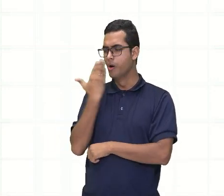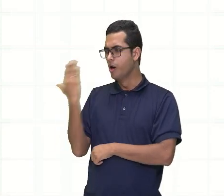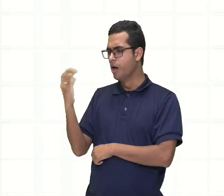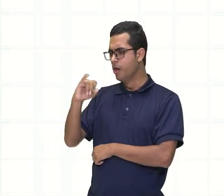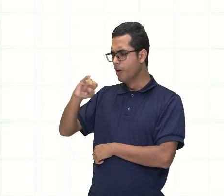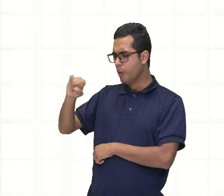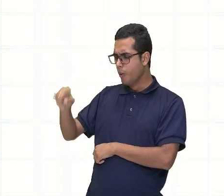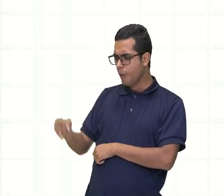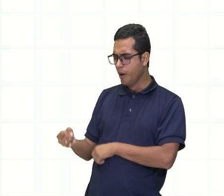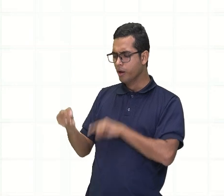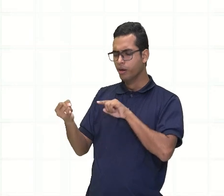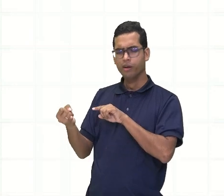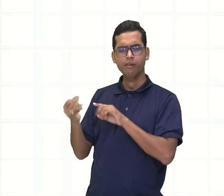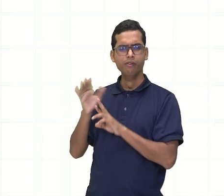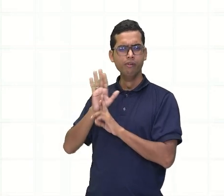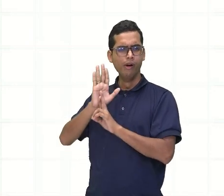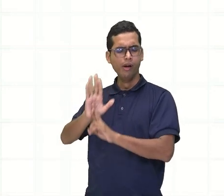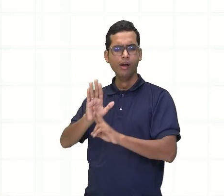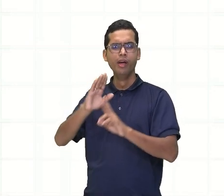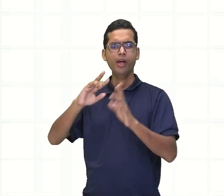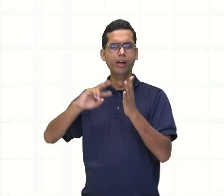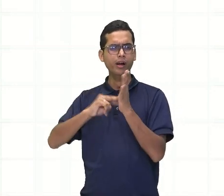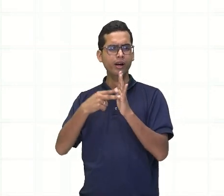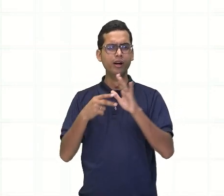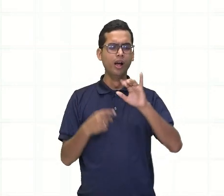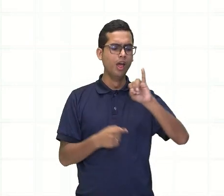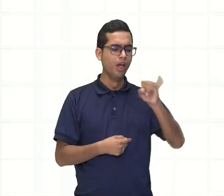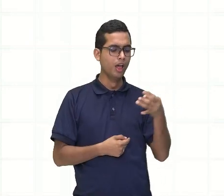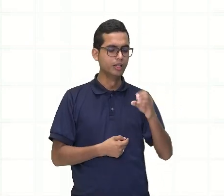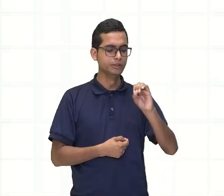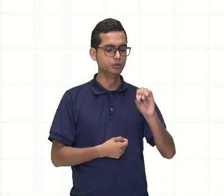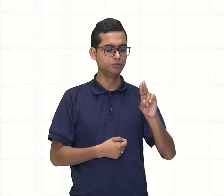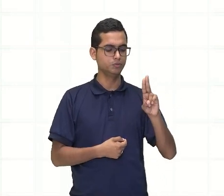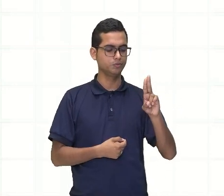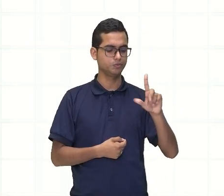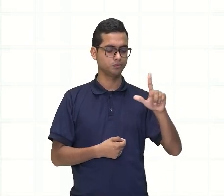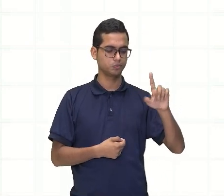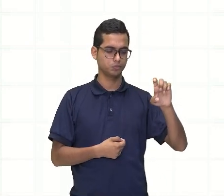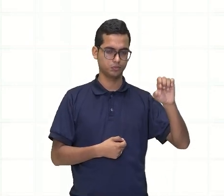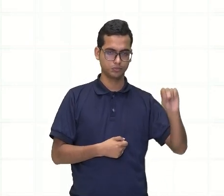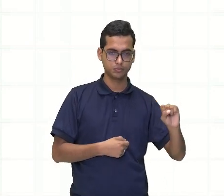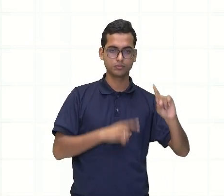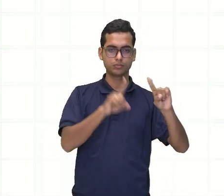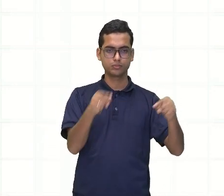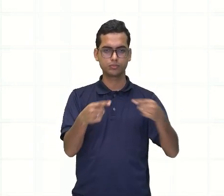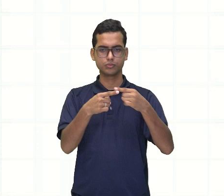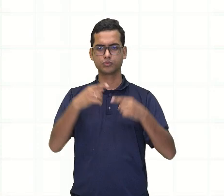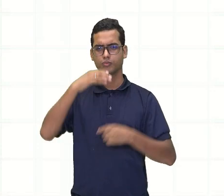Jzinho aqui, significa joules e vai estar associado ao calor,